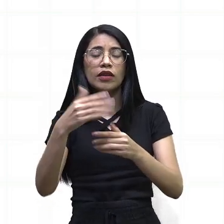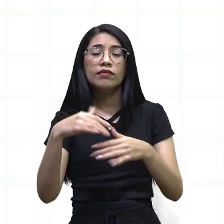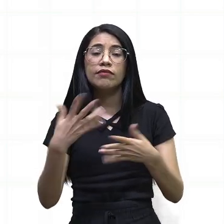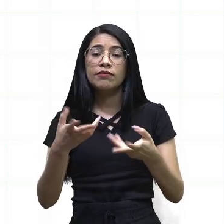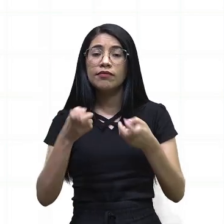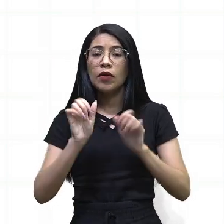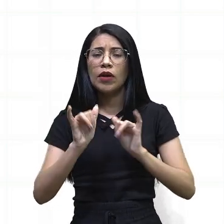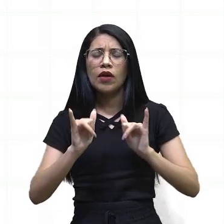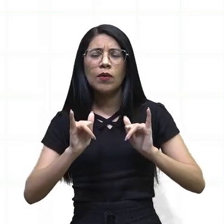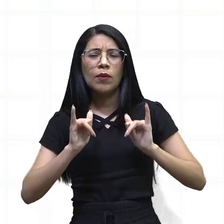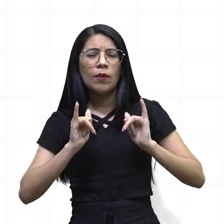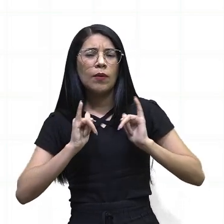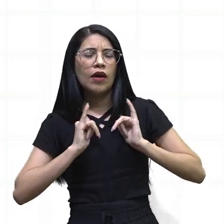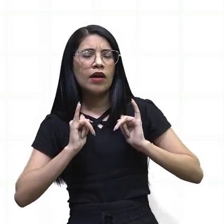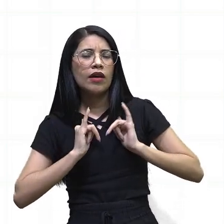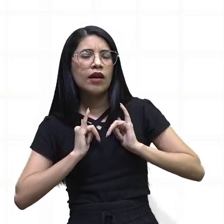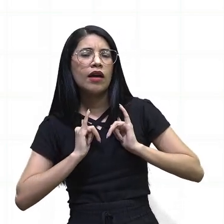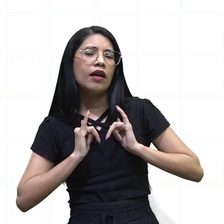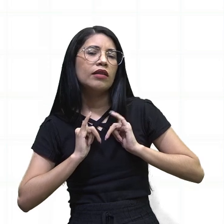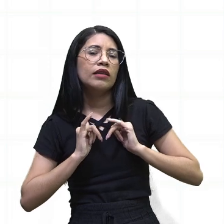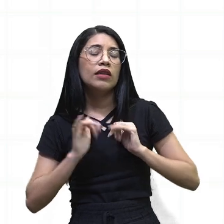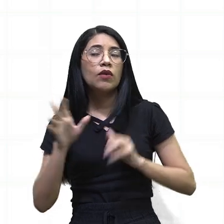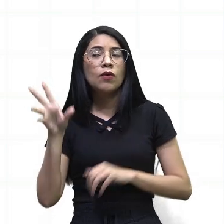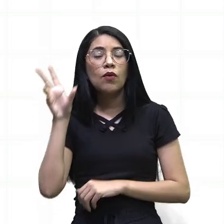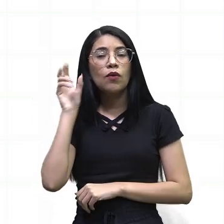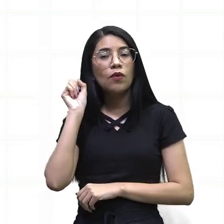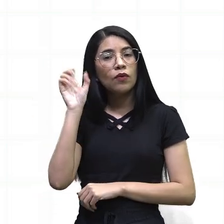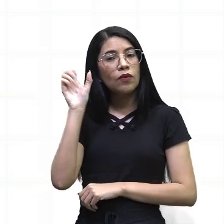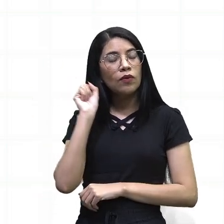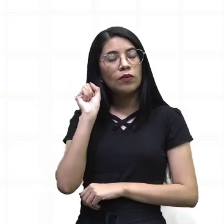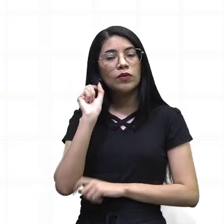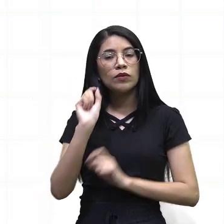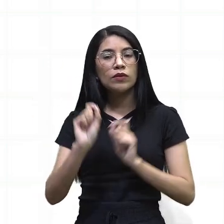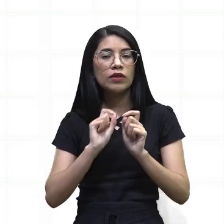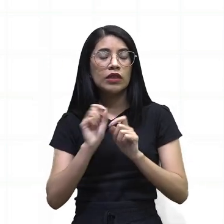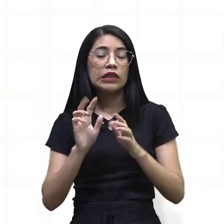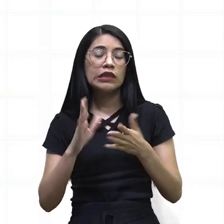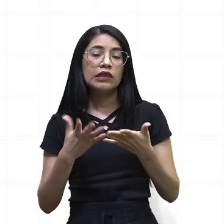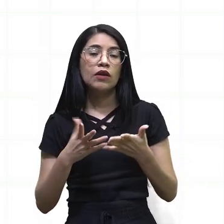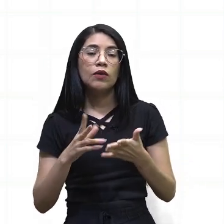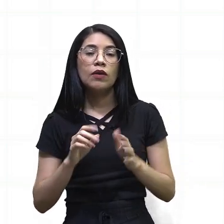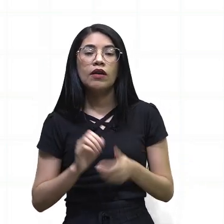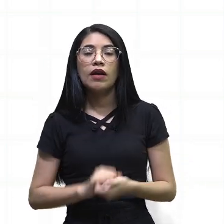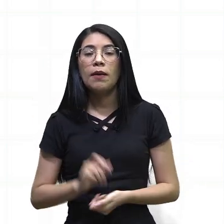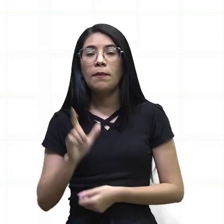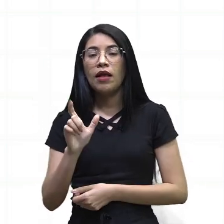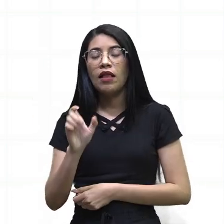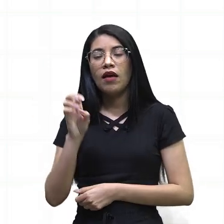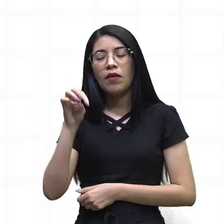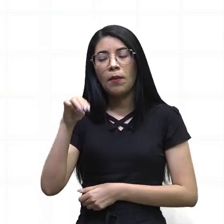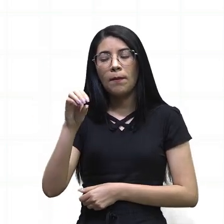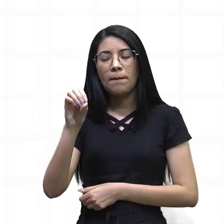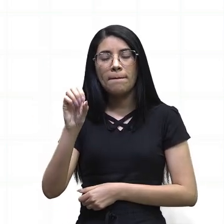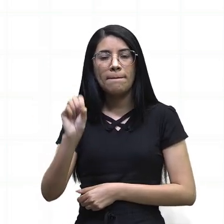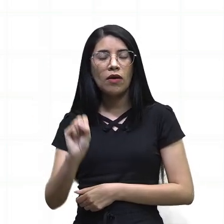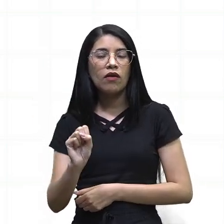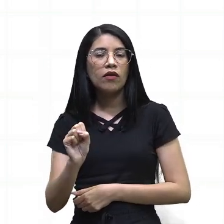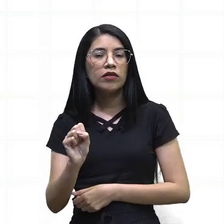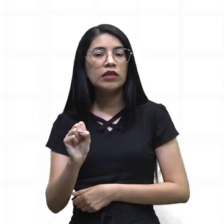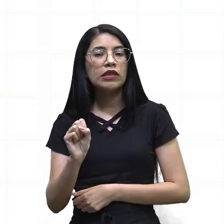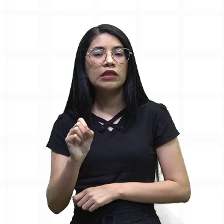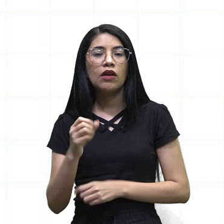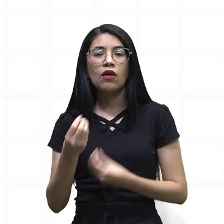descansávamos, ouvimos. Novamente, olha o nós aqui, olha o nós.